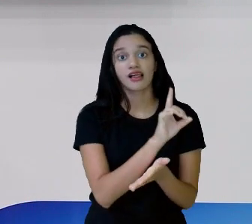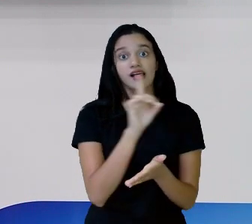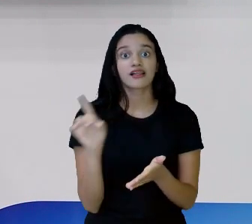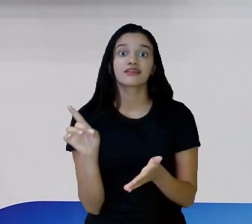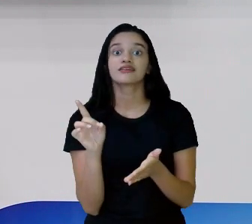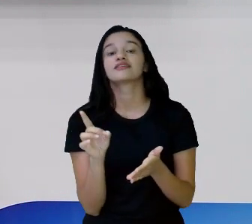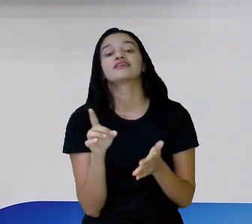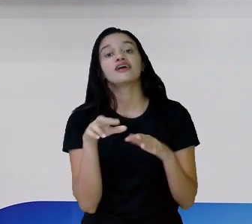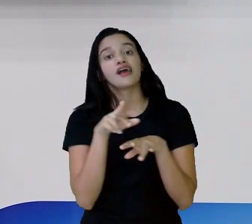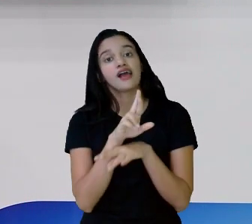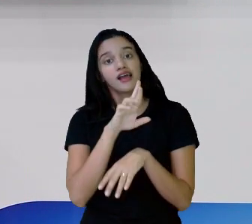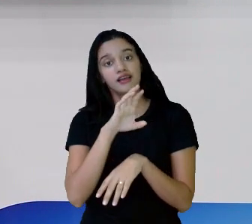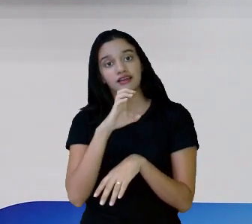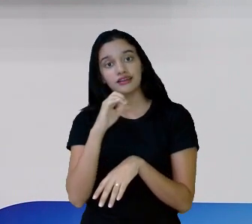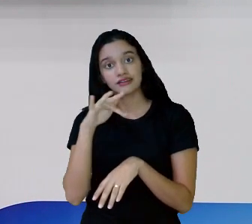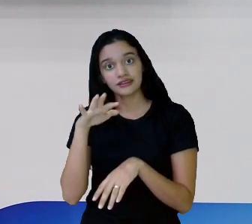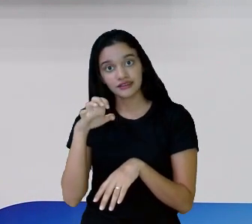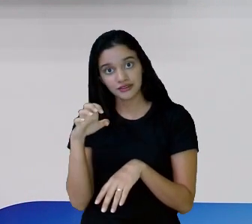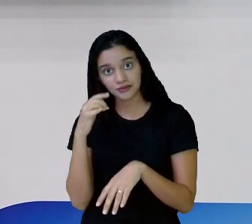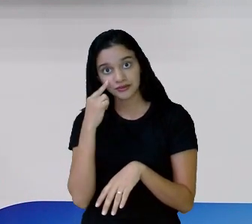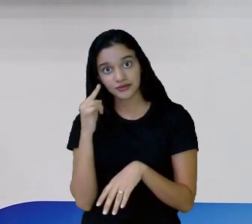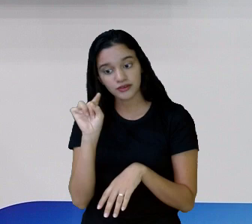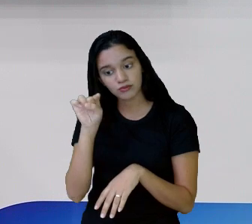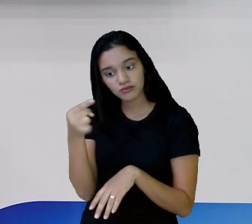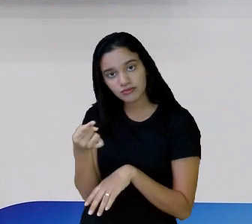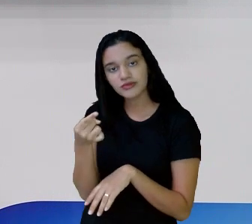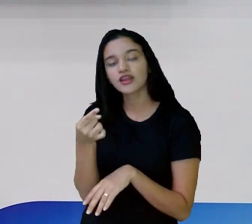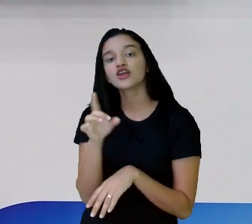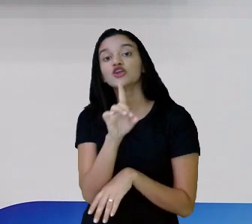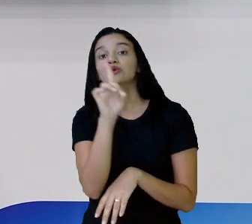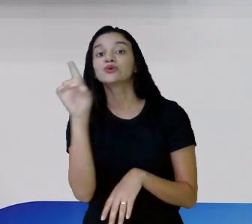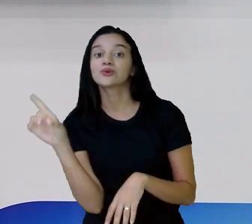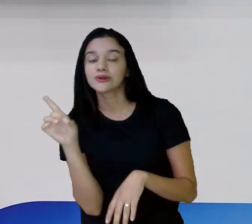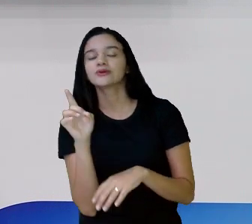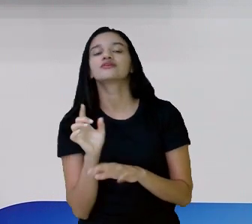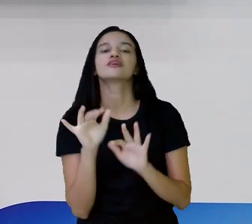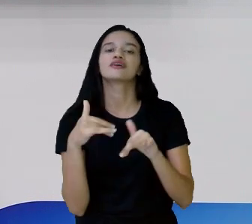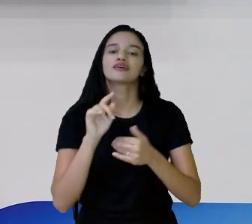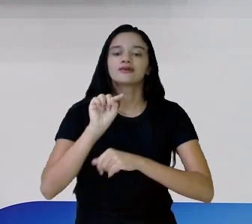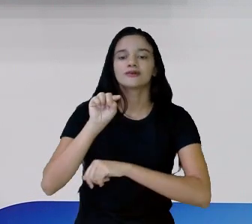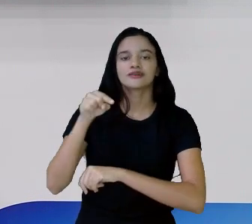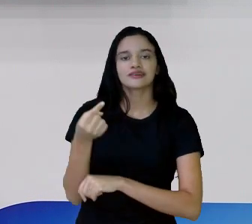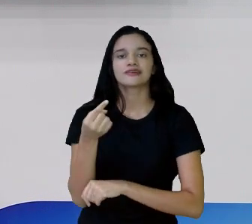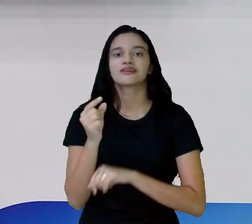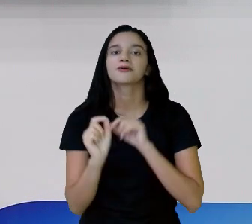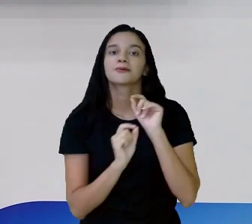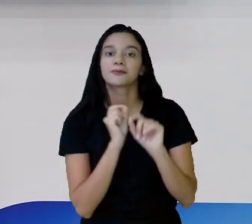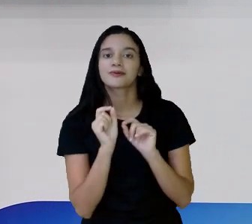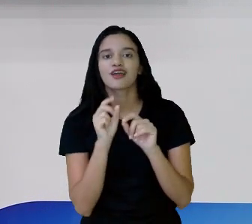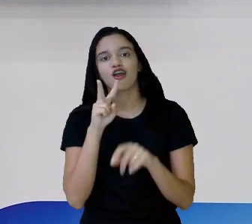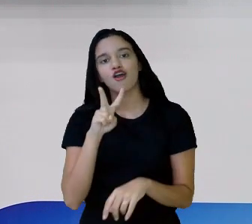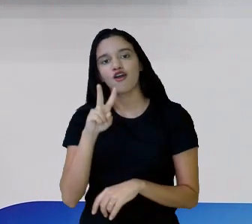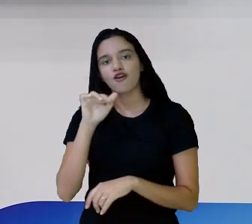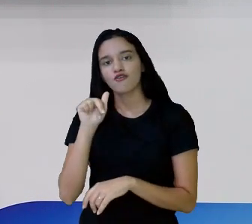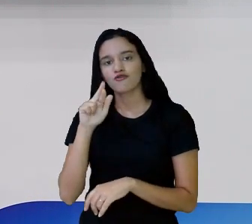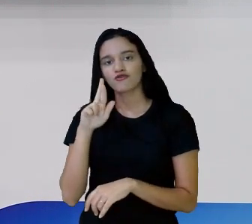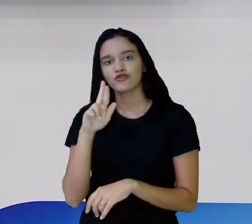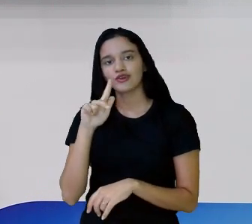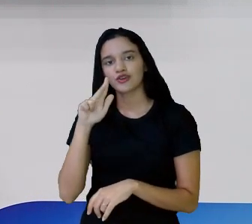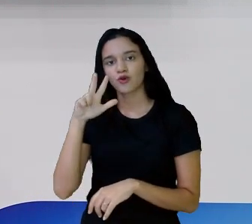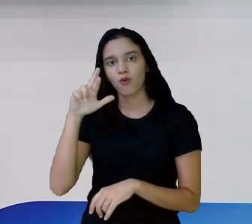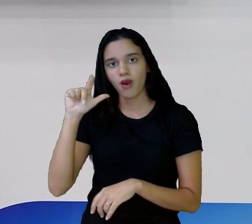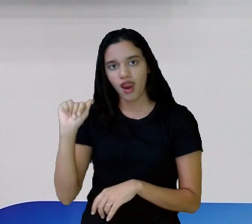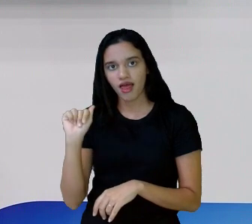escreve Recife, coloca esse sinalzinho e o dia. Esse sinal é a nossa querida vírgula, isso